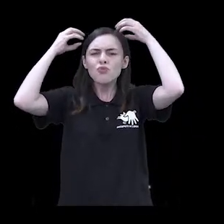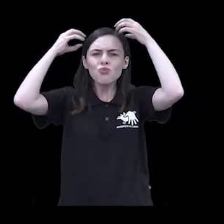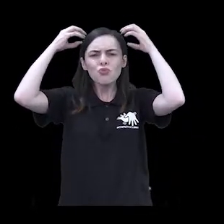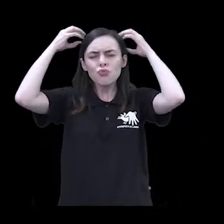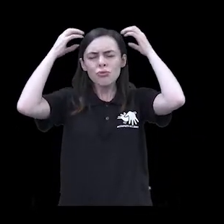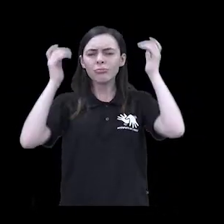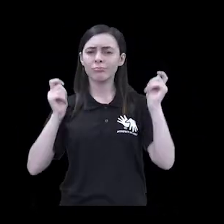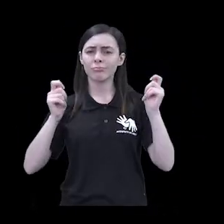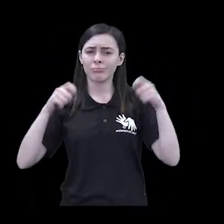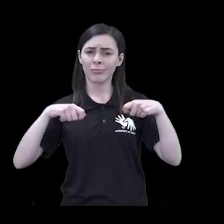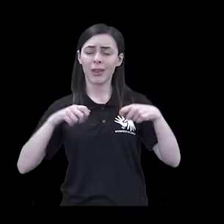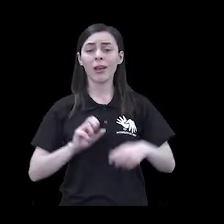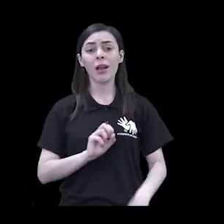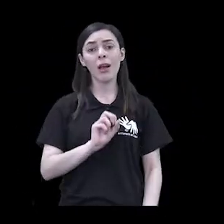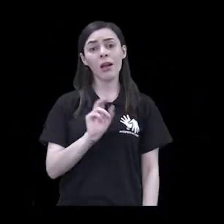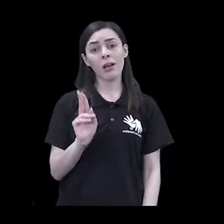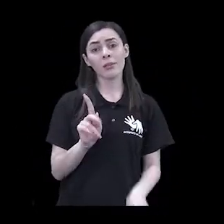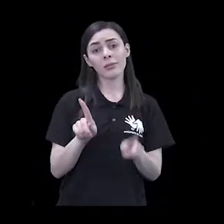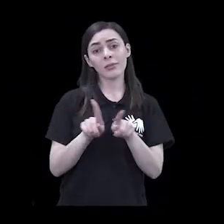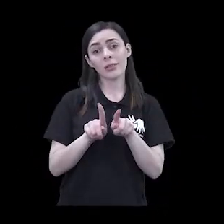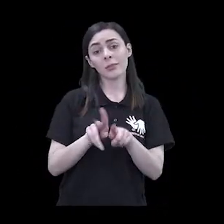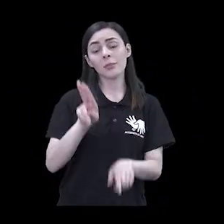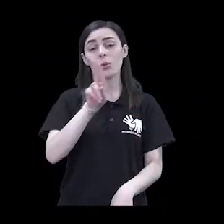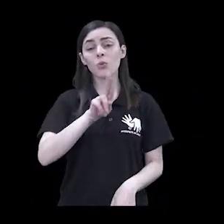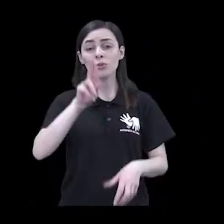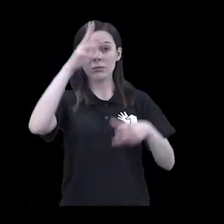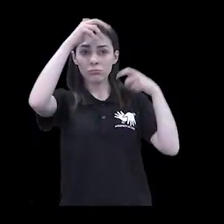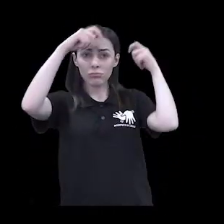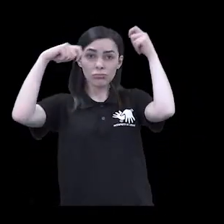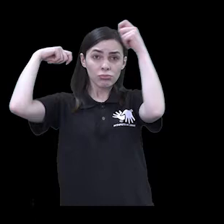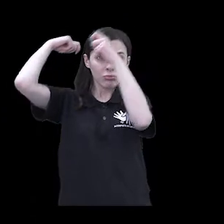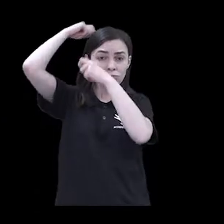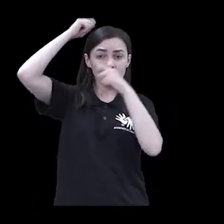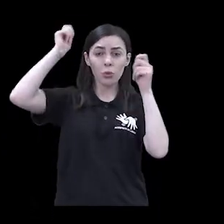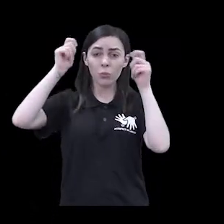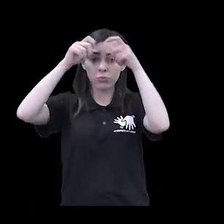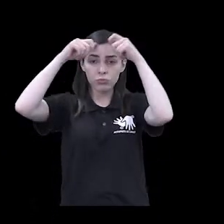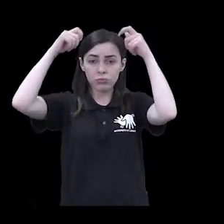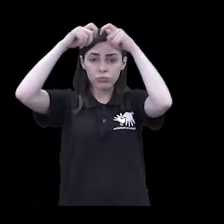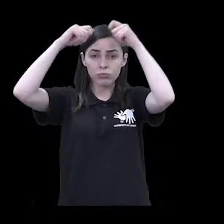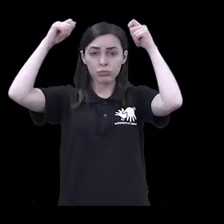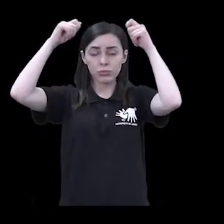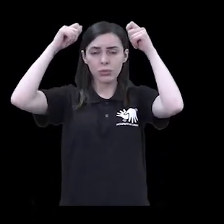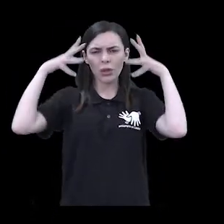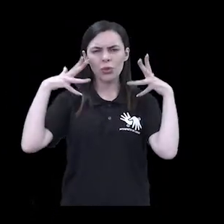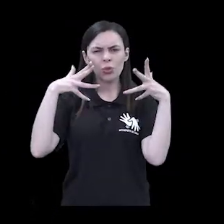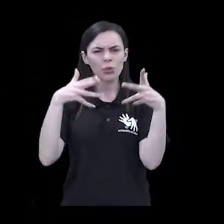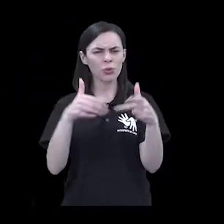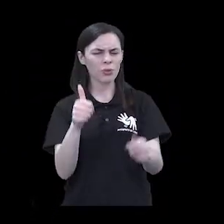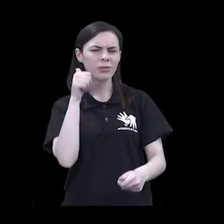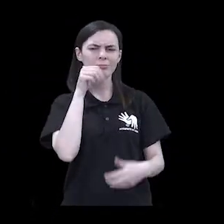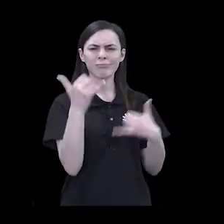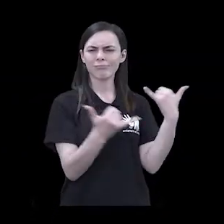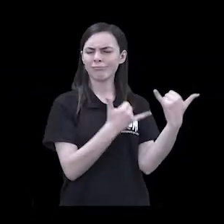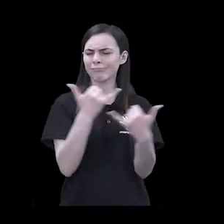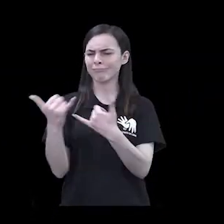coquinho. Ou quem sabe, quanto urbante. Todas as meninas brincando